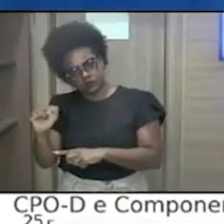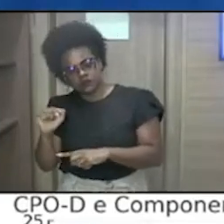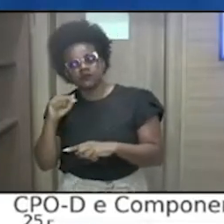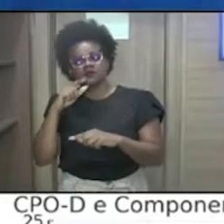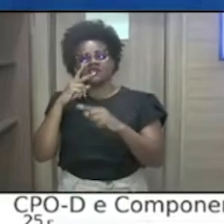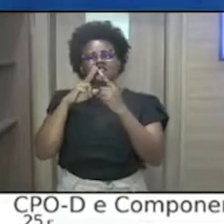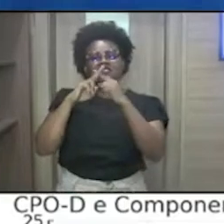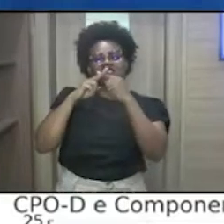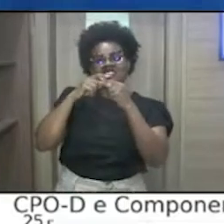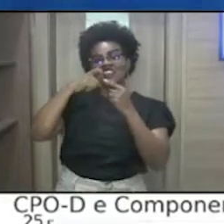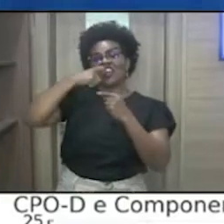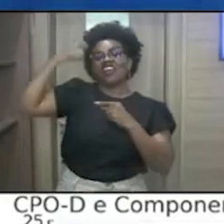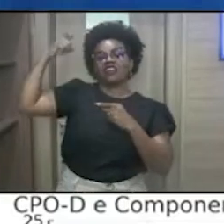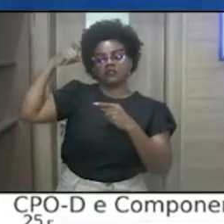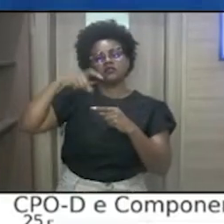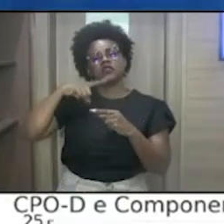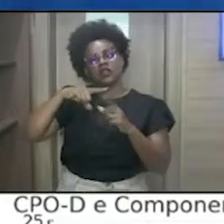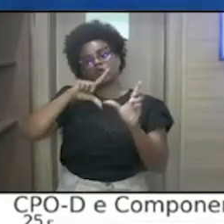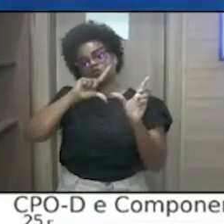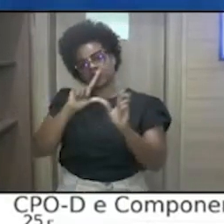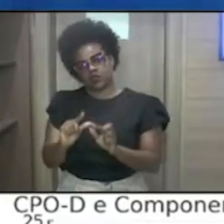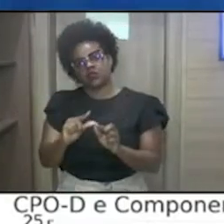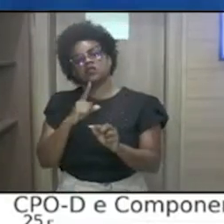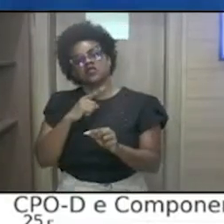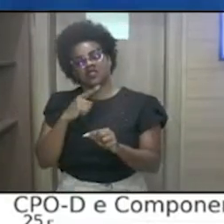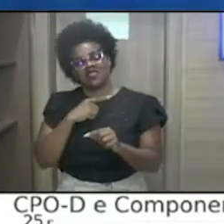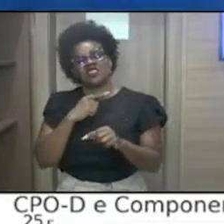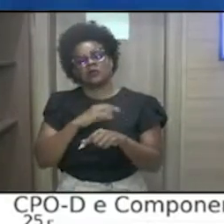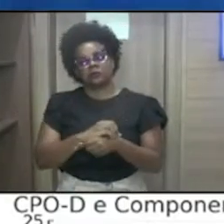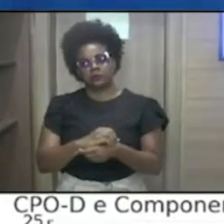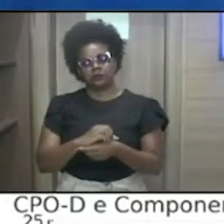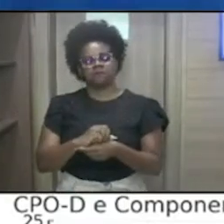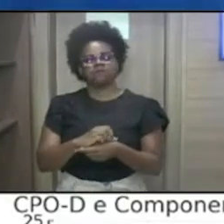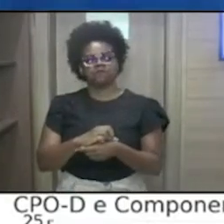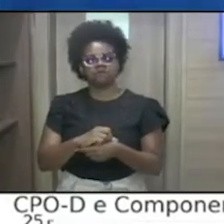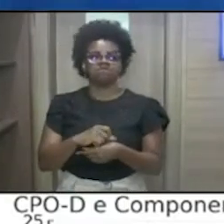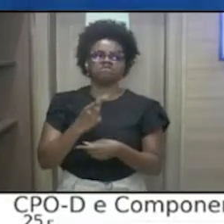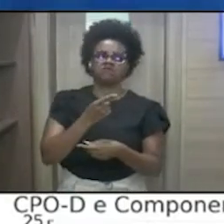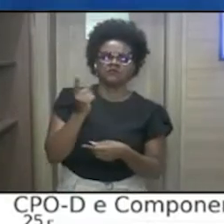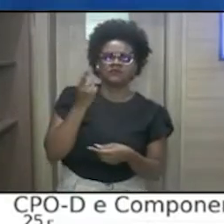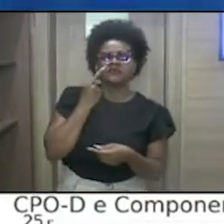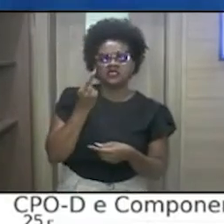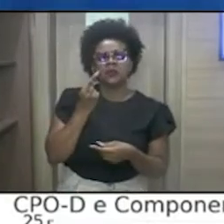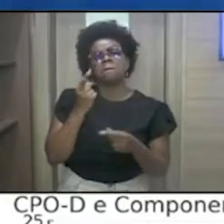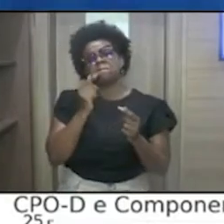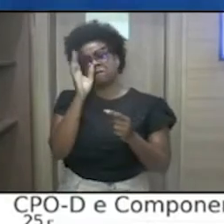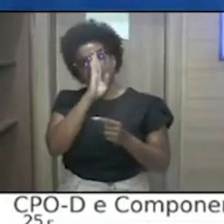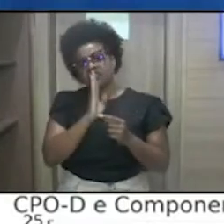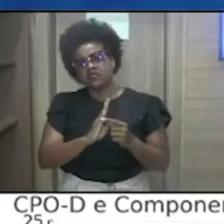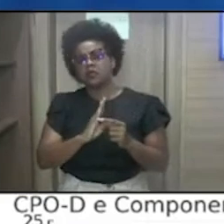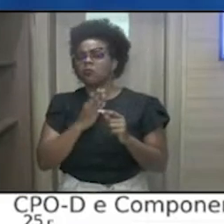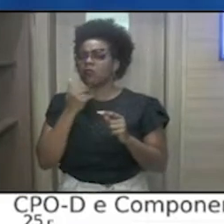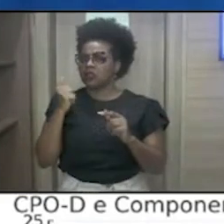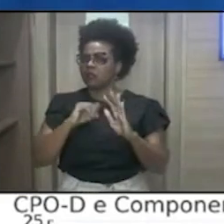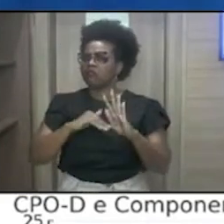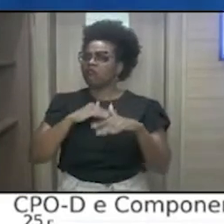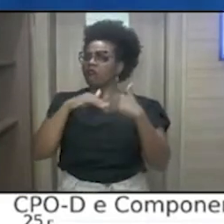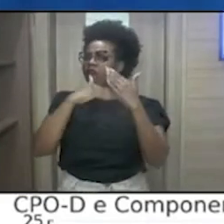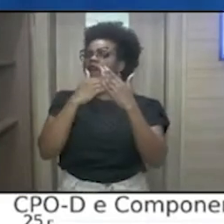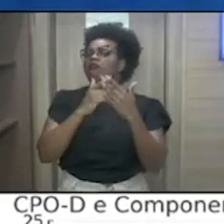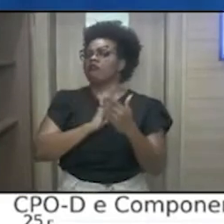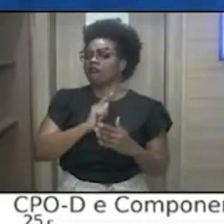restaurações quanto extrações reduziram, indicando menos dentes perdidos. Então, vocês vão dizer, poxa, de fato, o Brasil então está avançando no